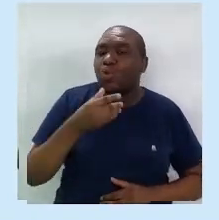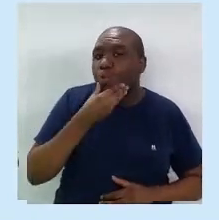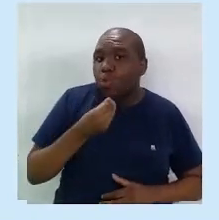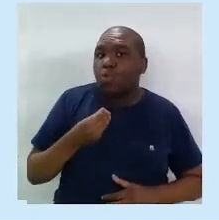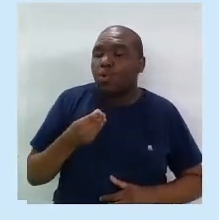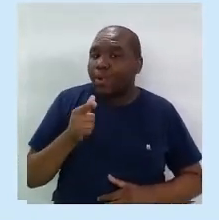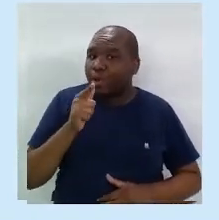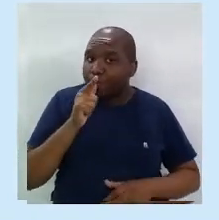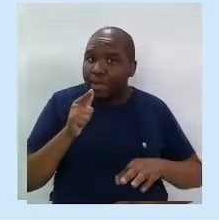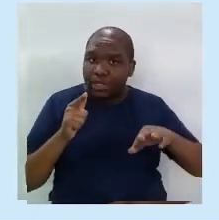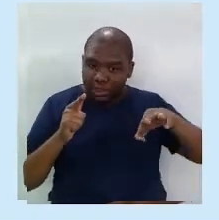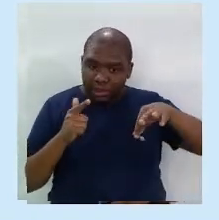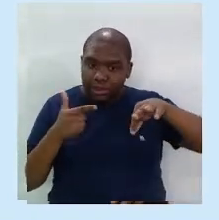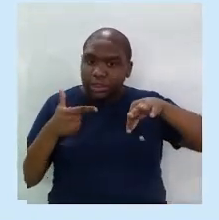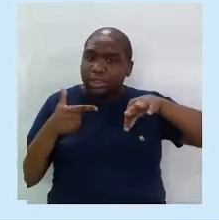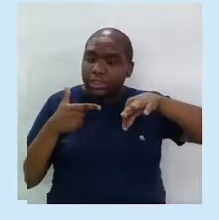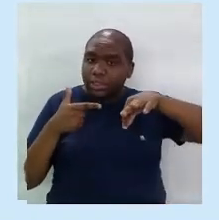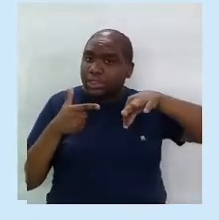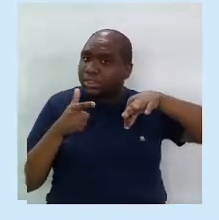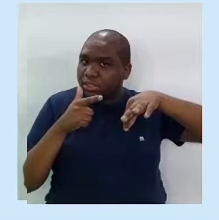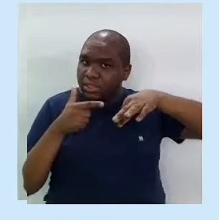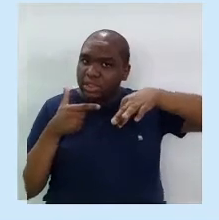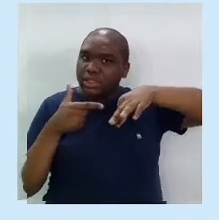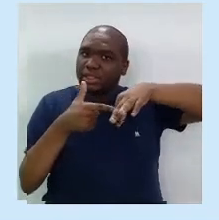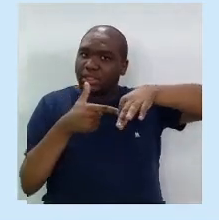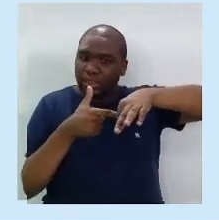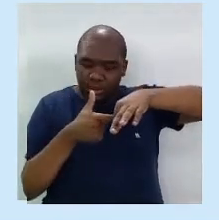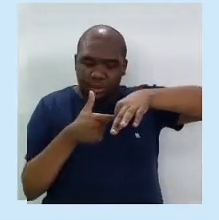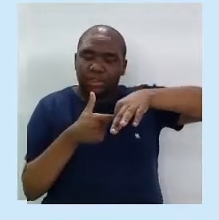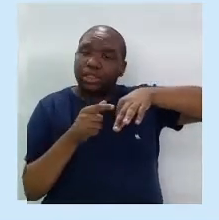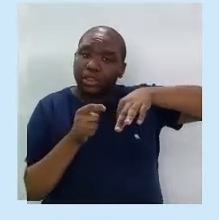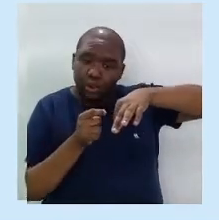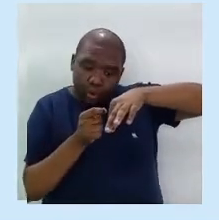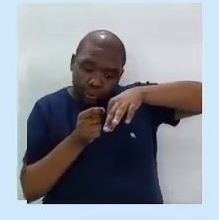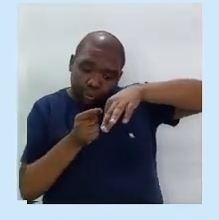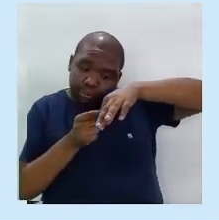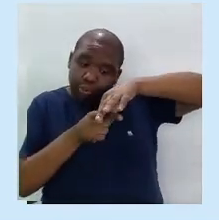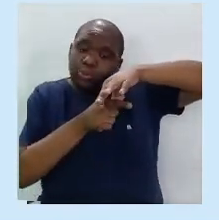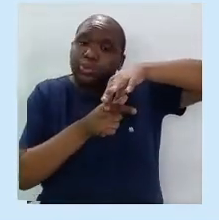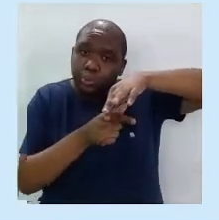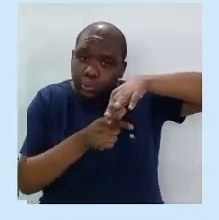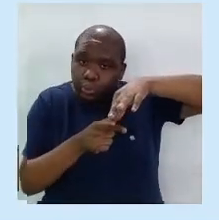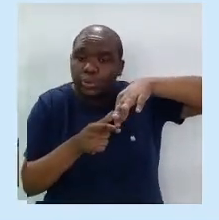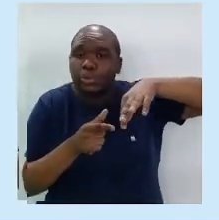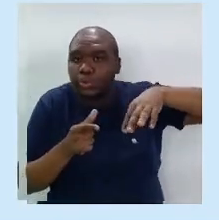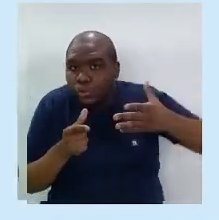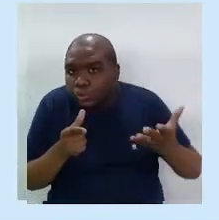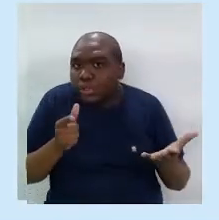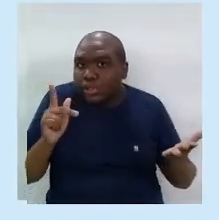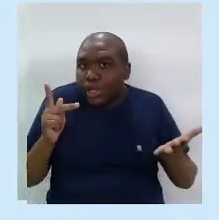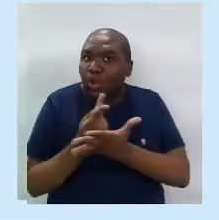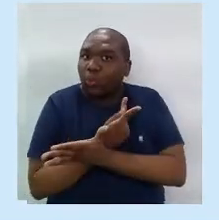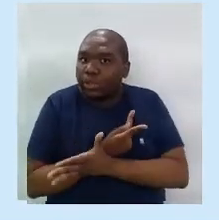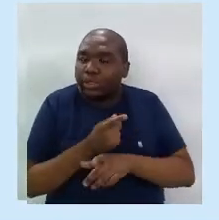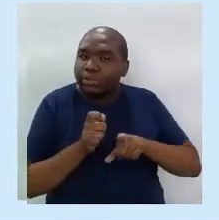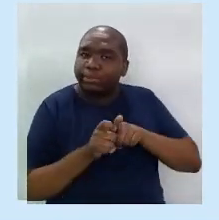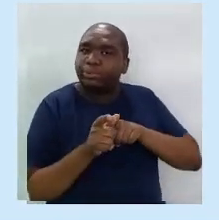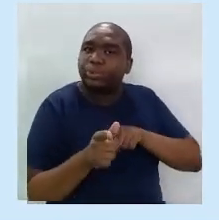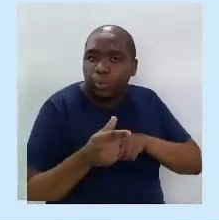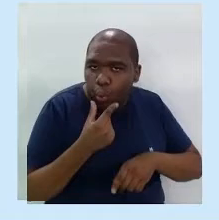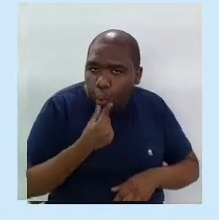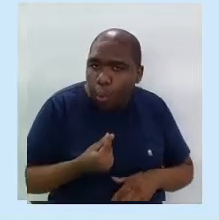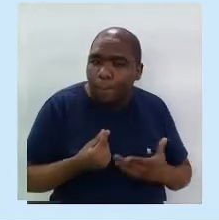ele introduz o pênis dentro da vagina da mulher e acontece a ejaculação,